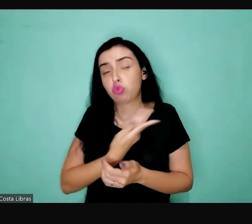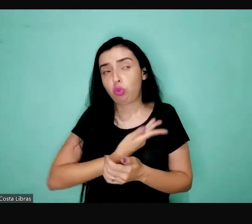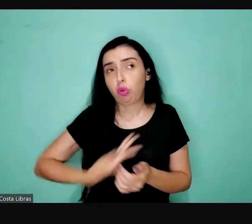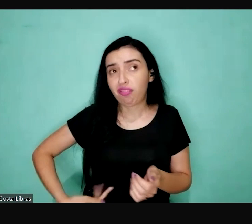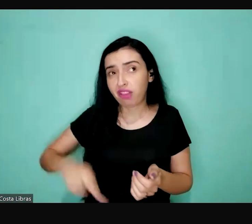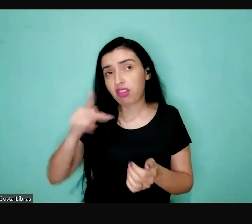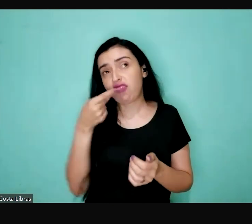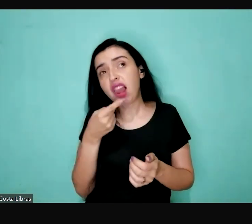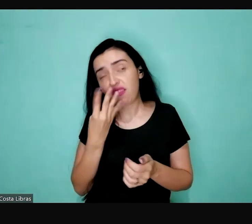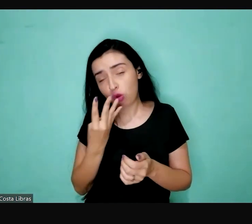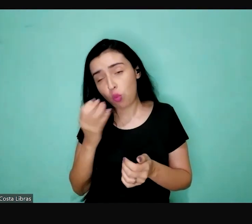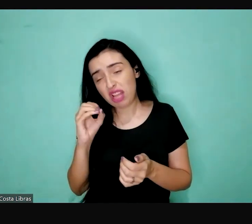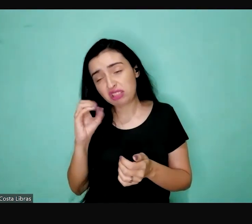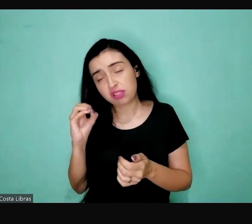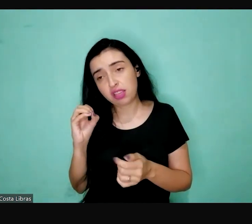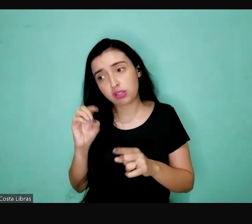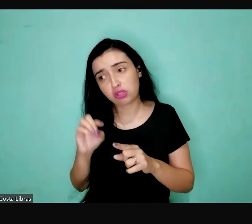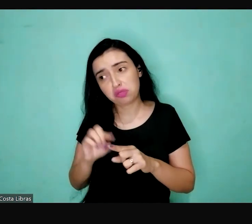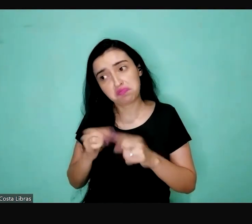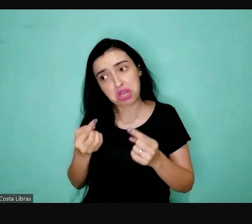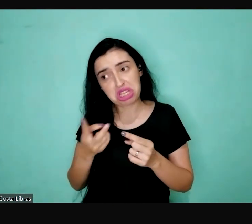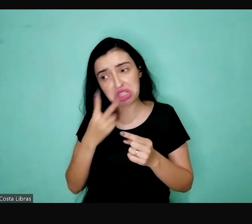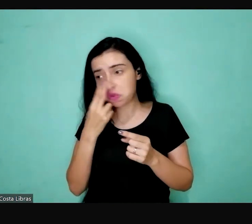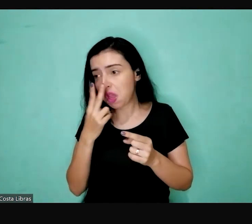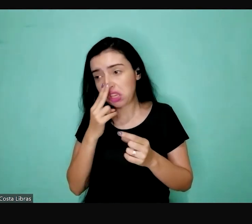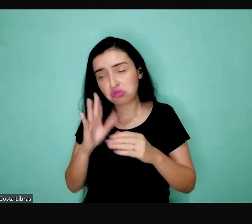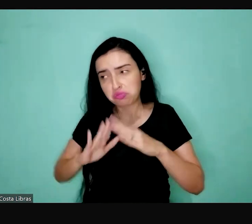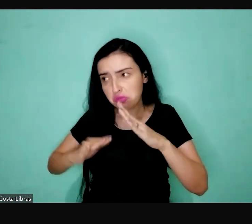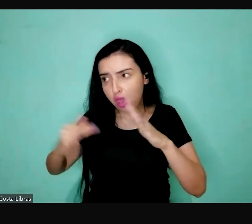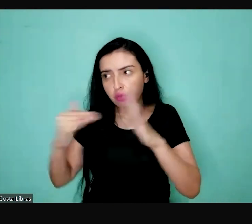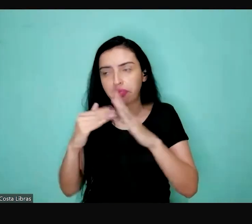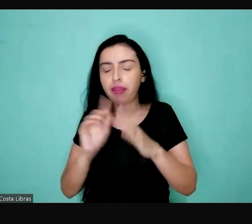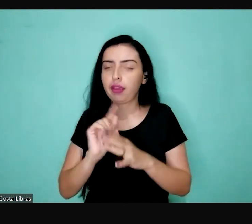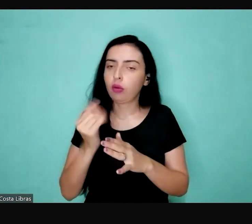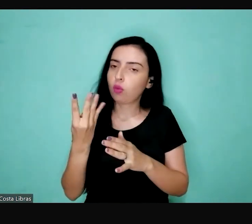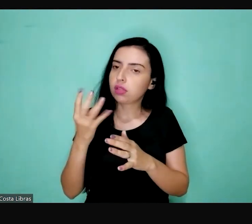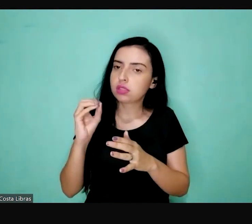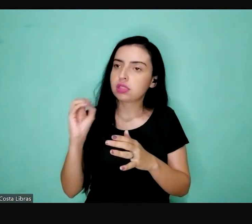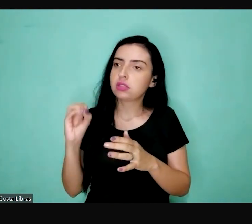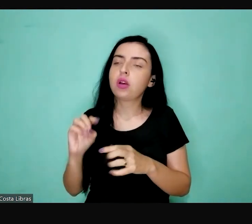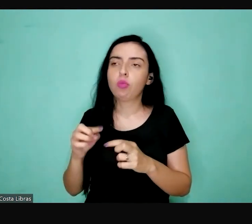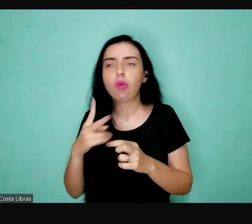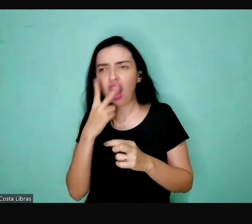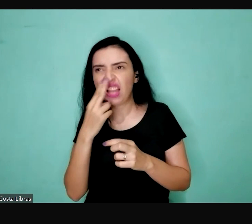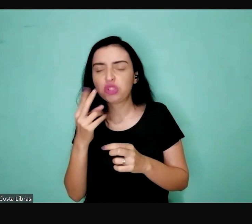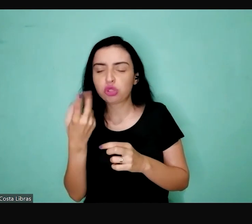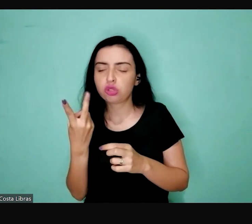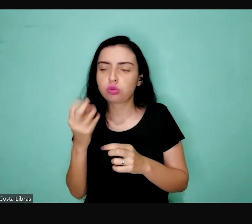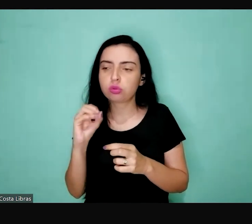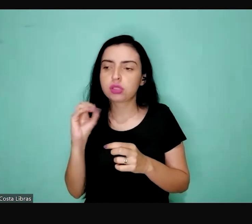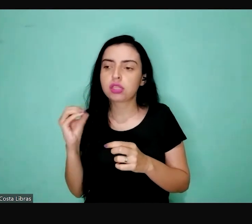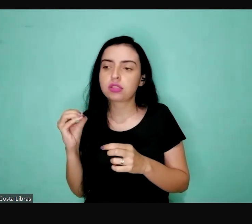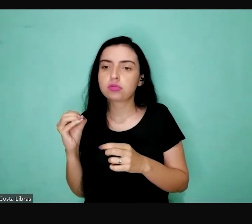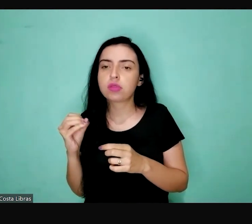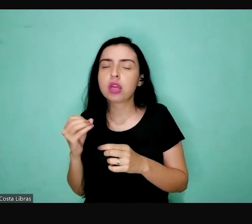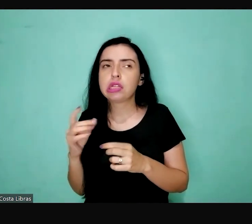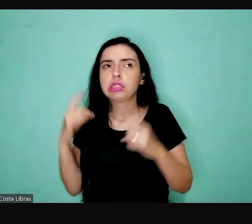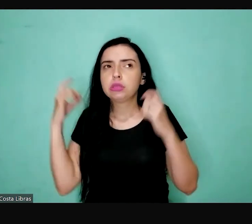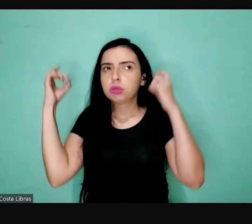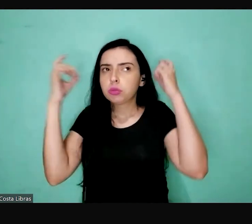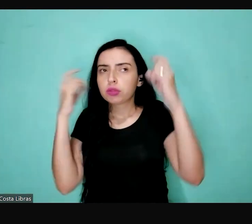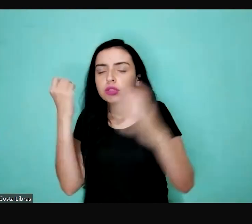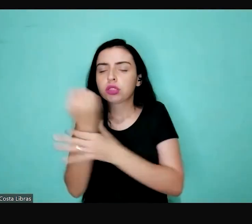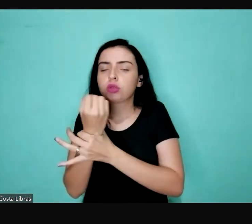mas talvez 200 bilhões aquela decisão, né. Então, me preocupa um pouco essa questão da segurança em relação aos